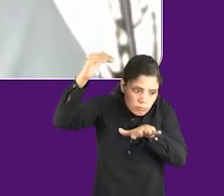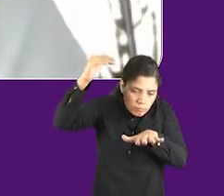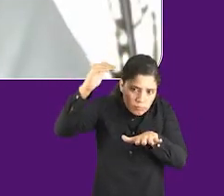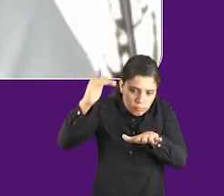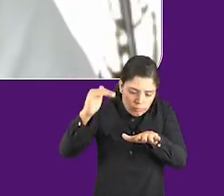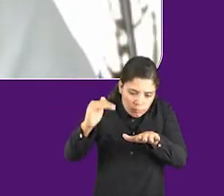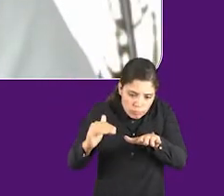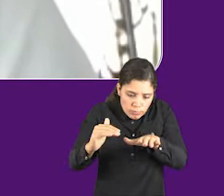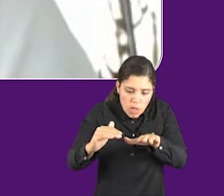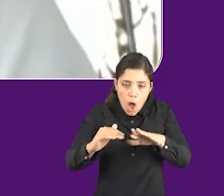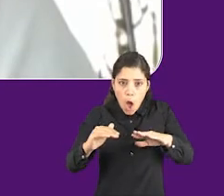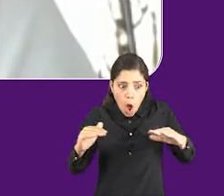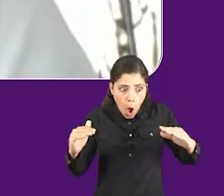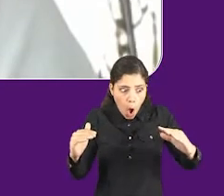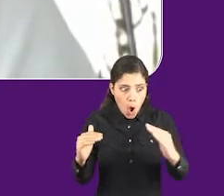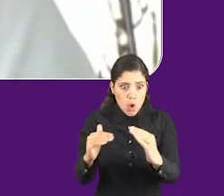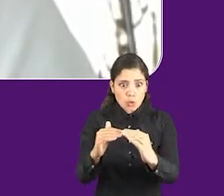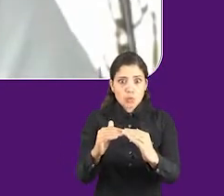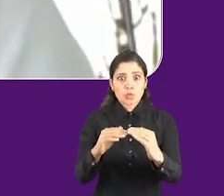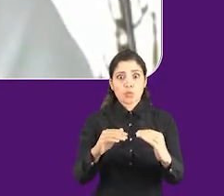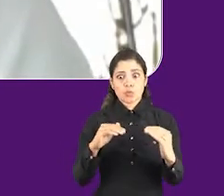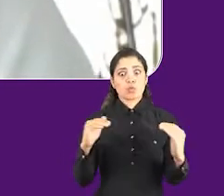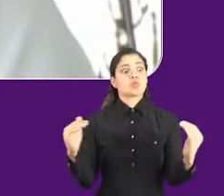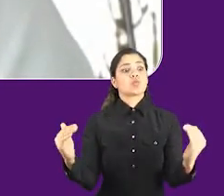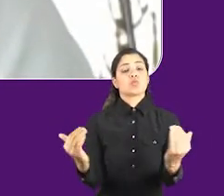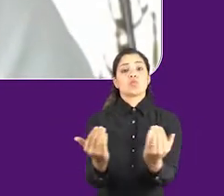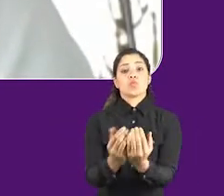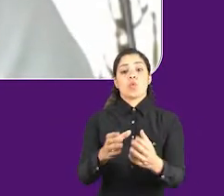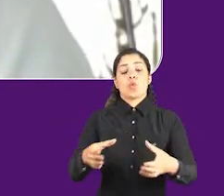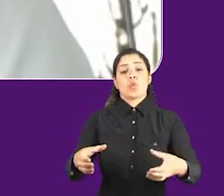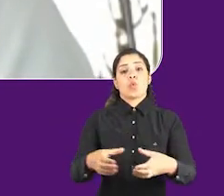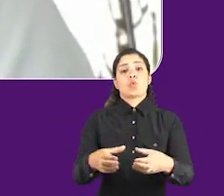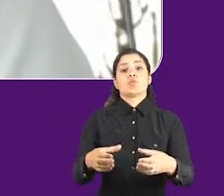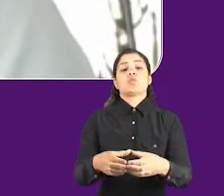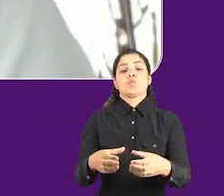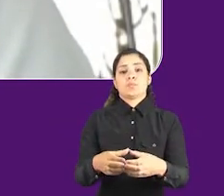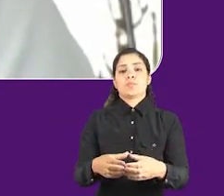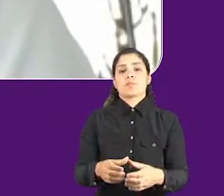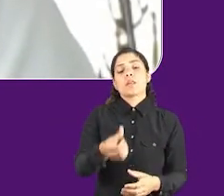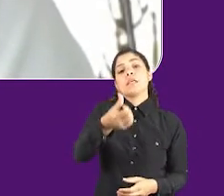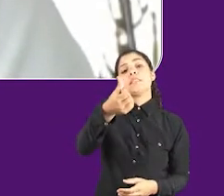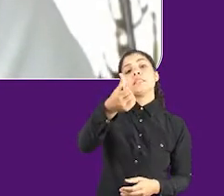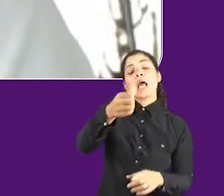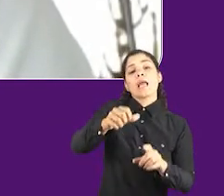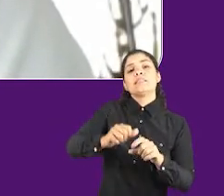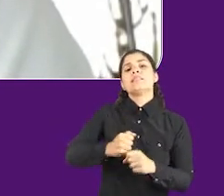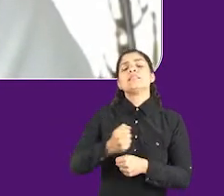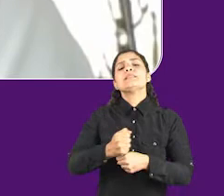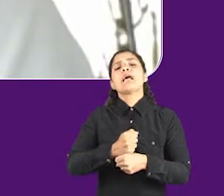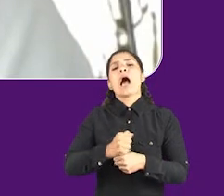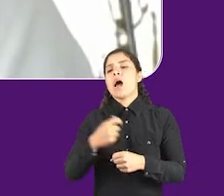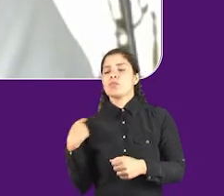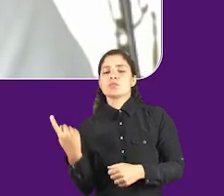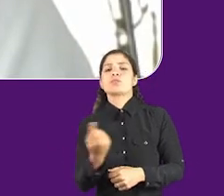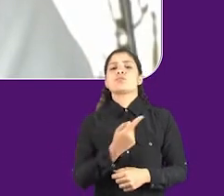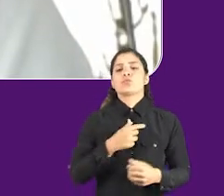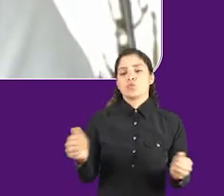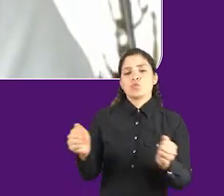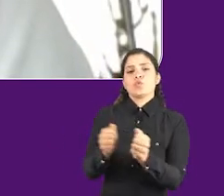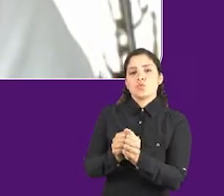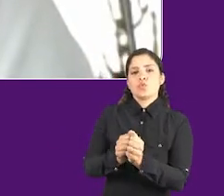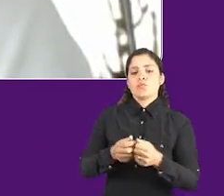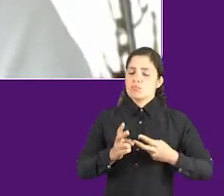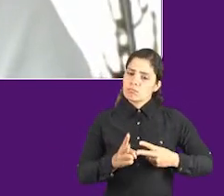assunto ou com Adriana a minha diretora de RH da América Latina as seis anos que começamos nossa jornada de conformação